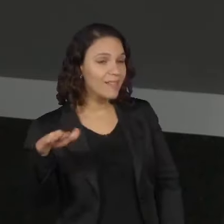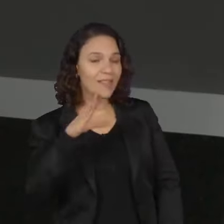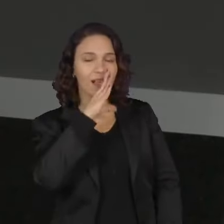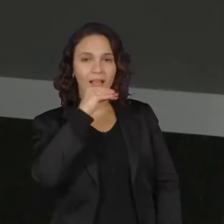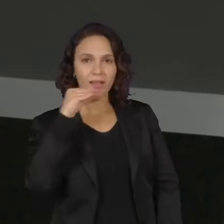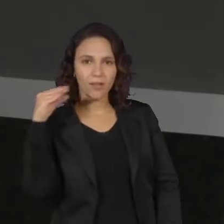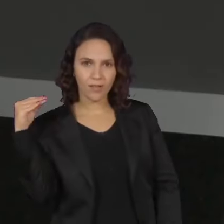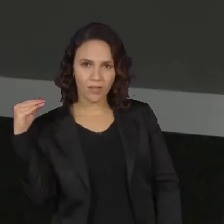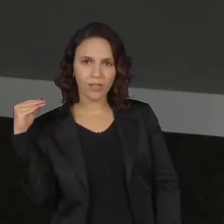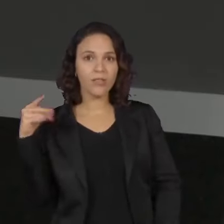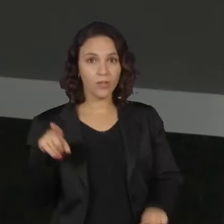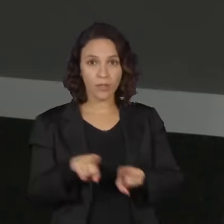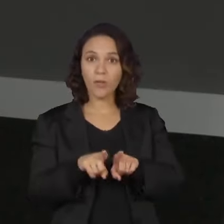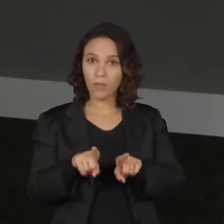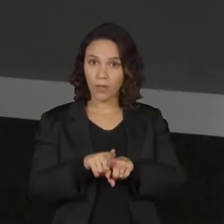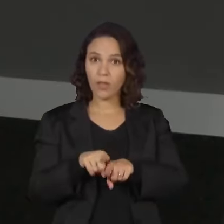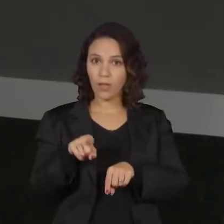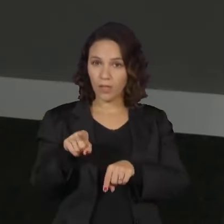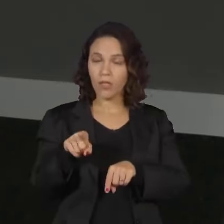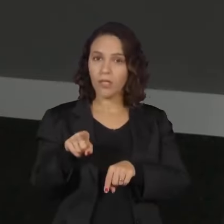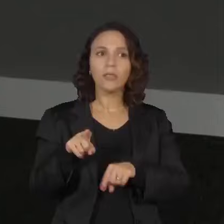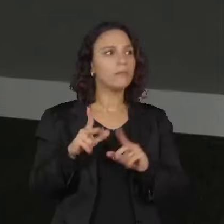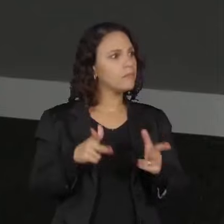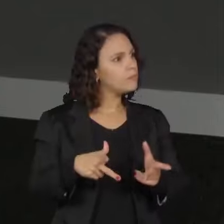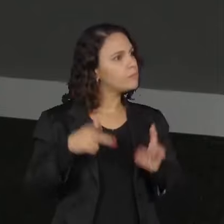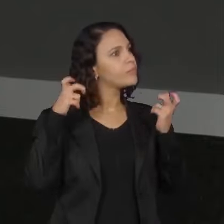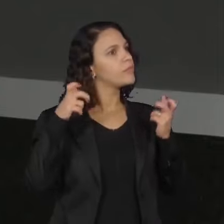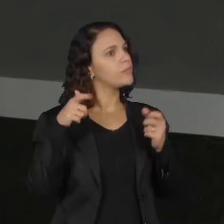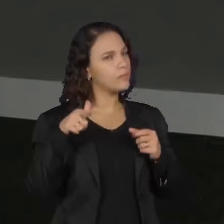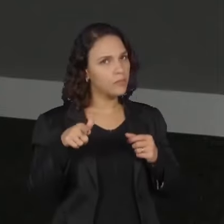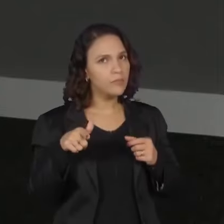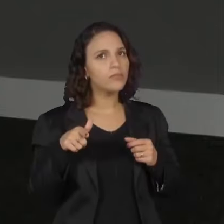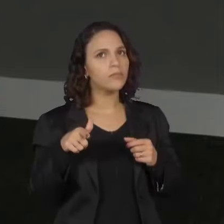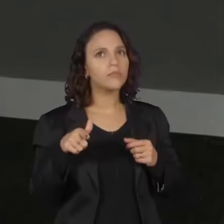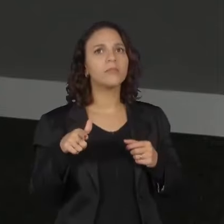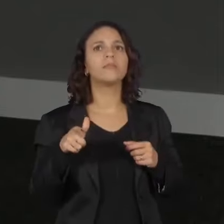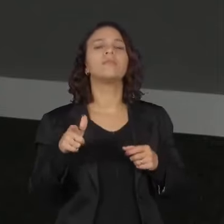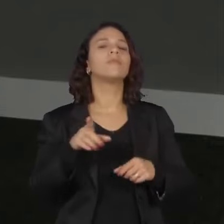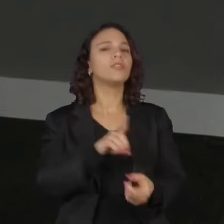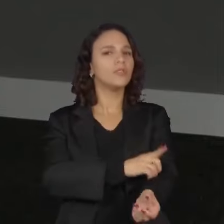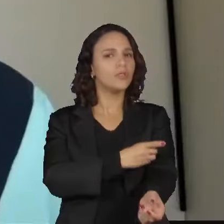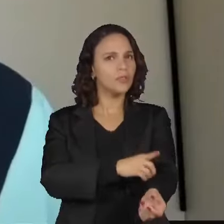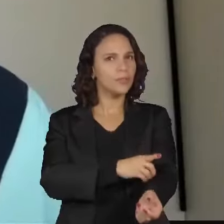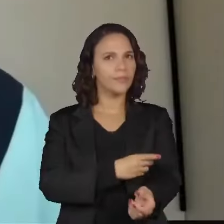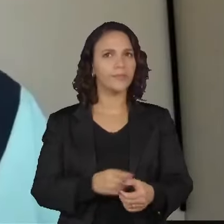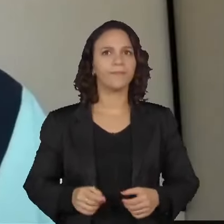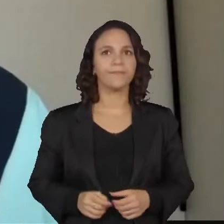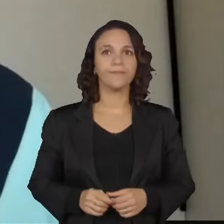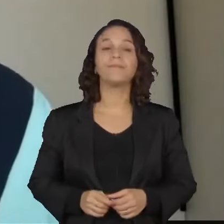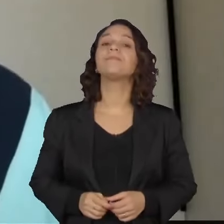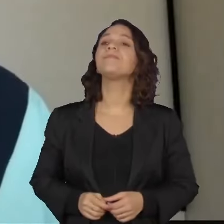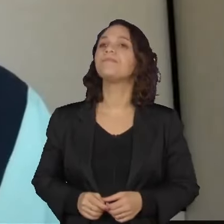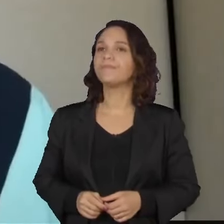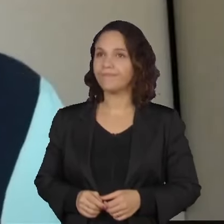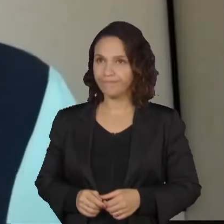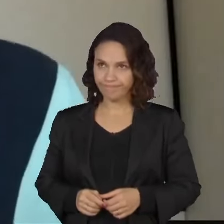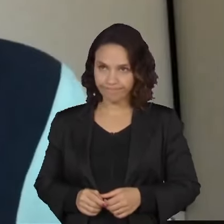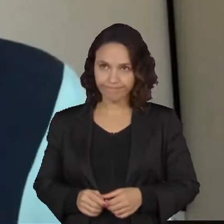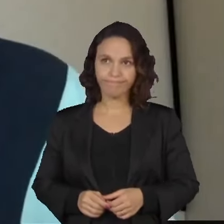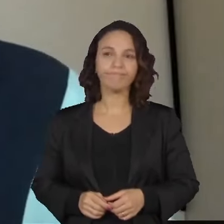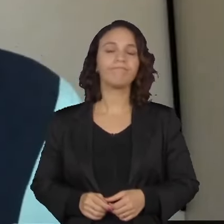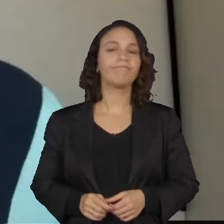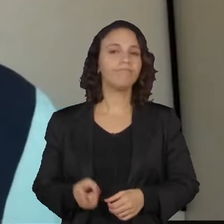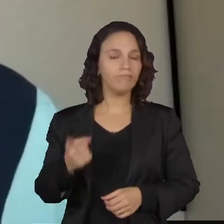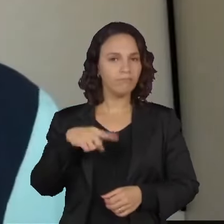também têm um diagnóstico frequente, detectando diabetes. São diagnosticadas muito